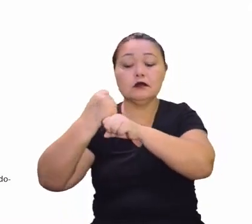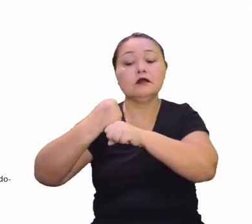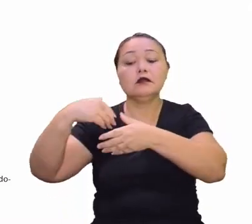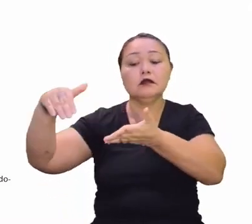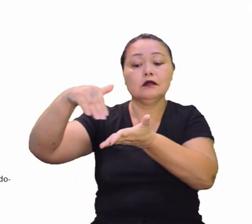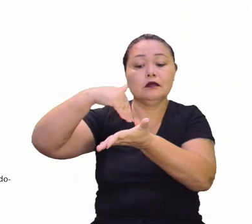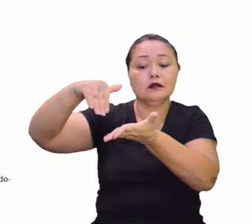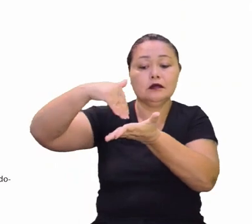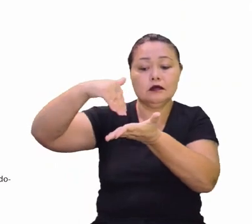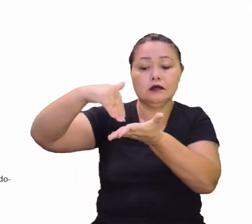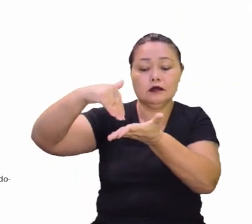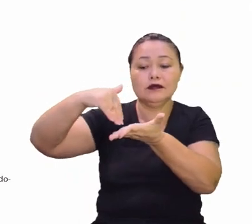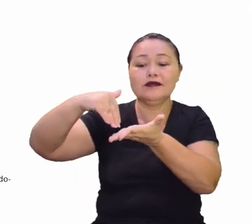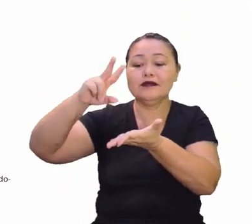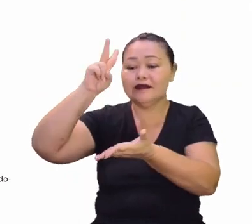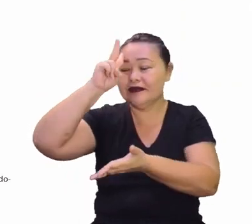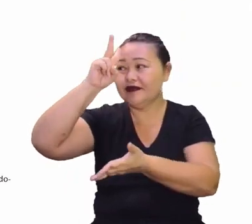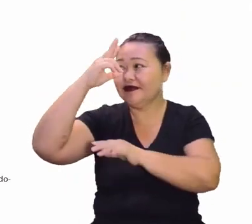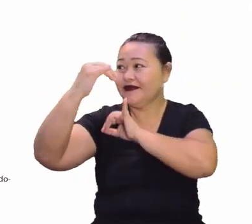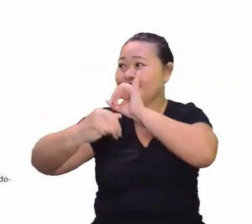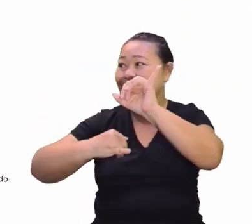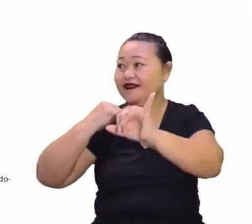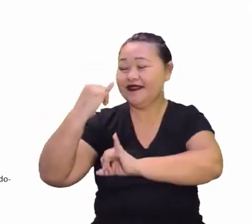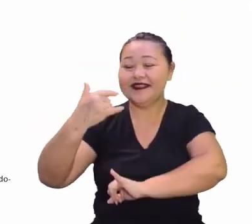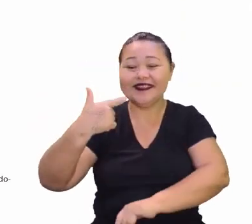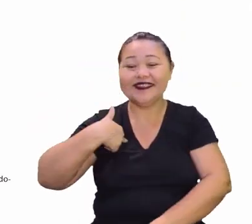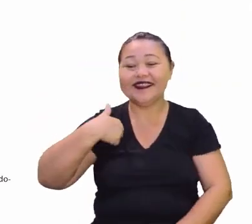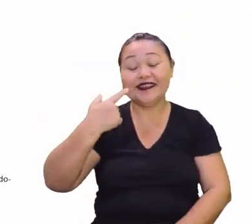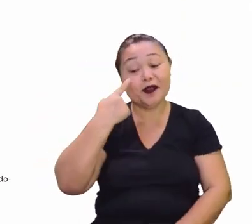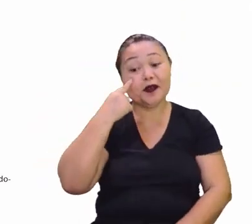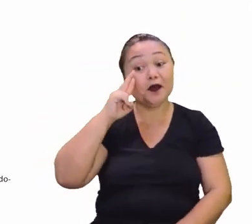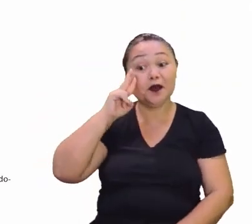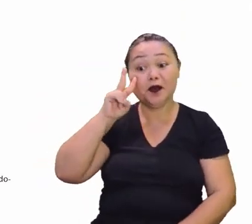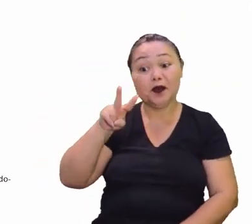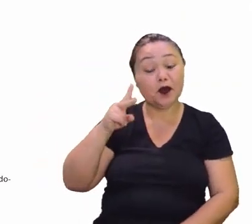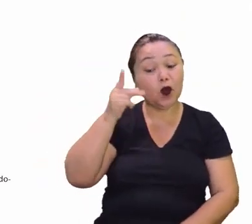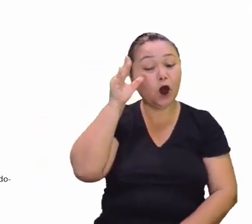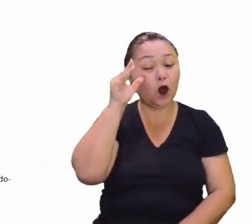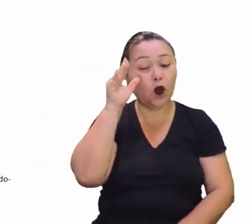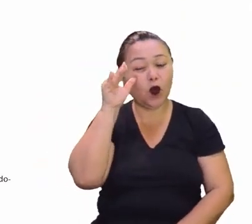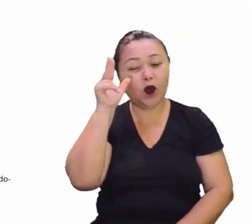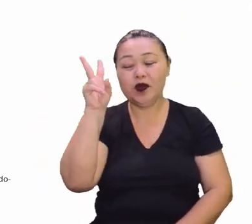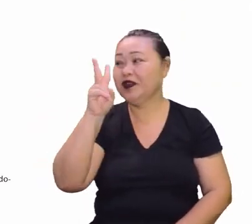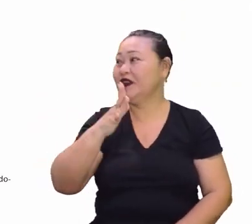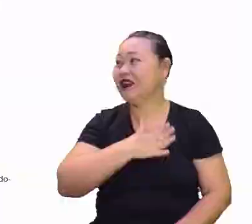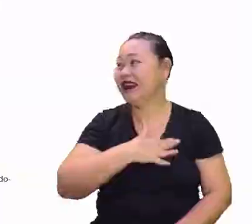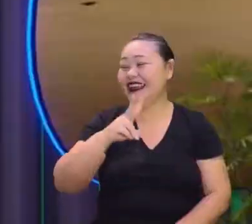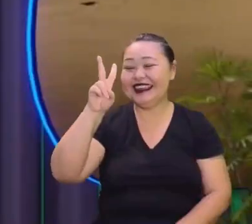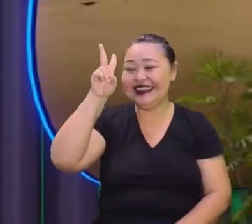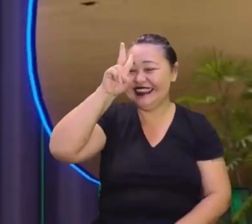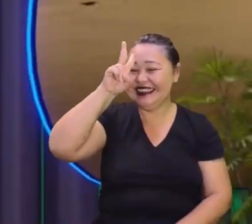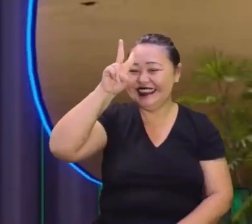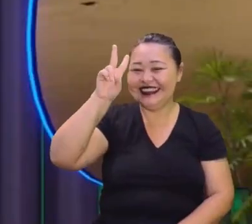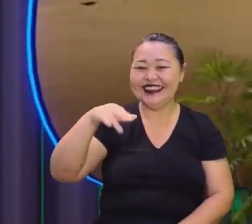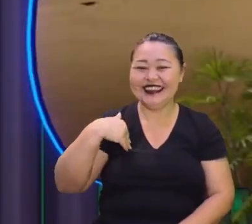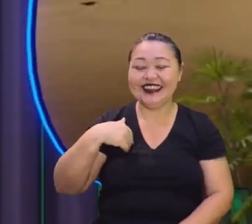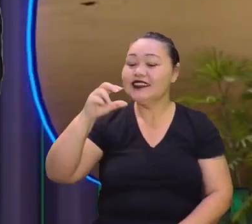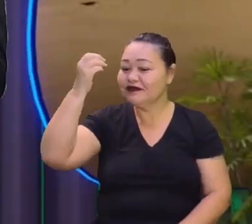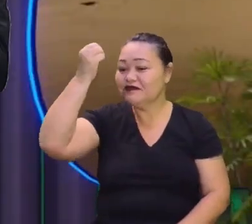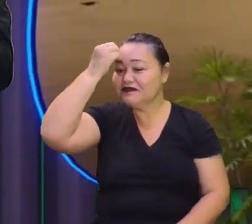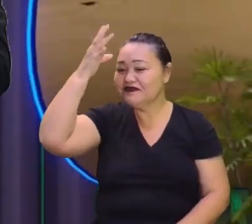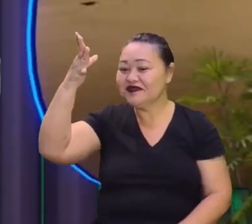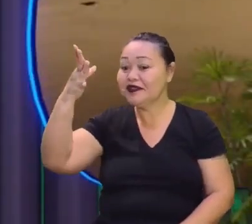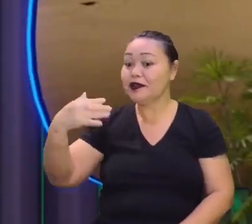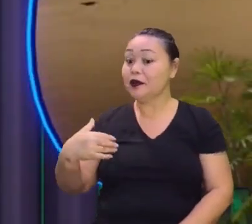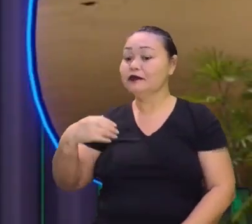ministérios. Vou contar essa história aqui, Rogério. O que tu acha? Tu me olhou assim já curioso, né? Eu gosto de histórias. Vamos lá. Tu não lembra,